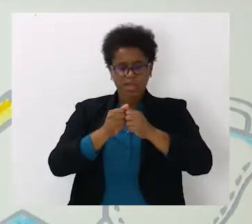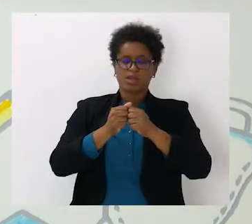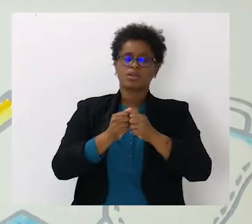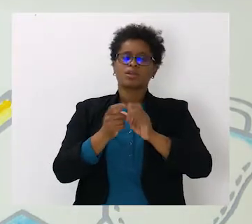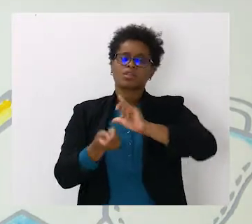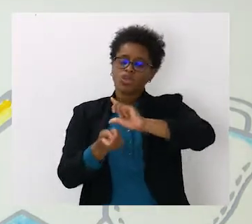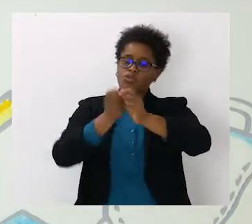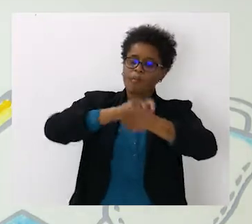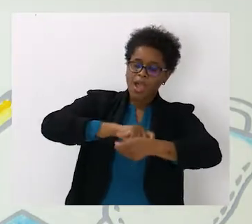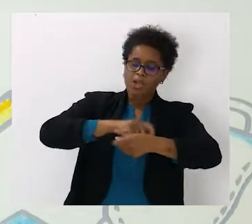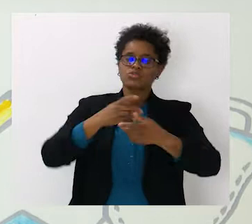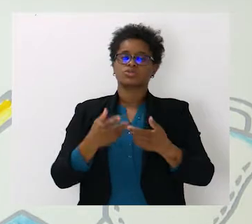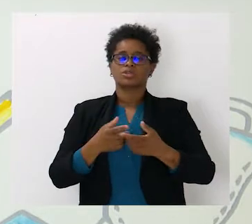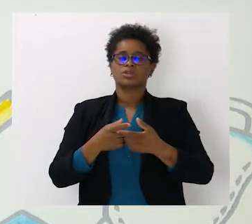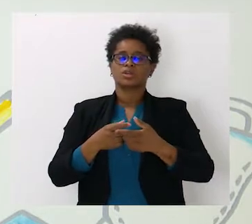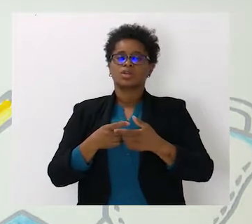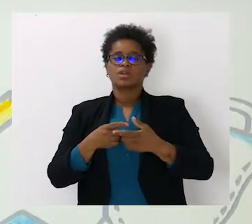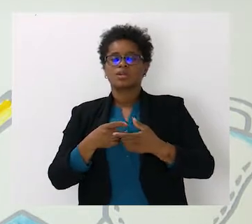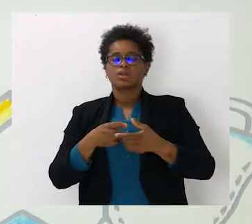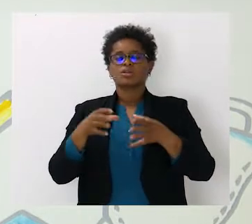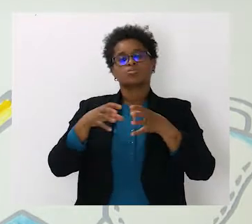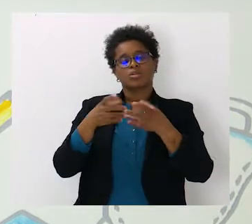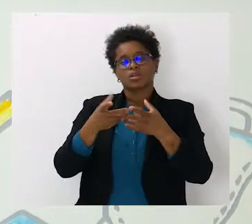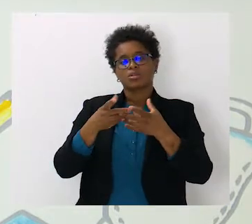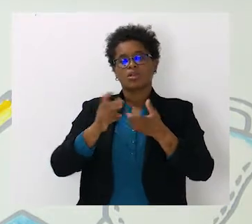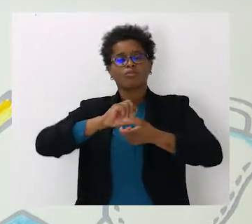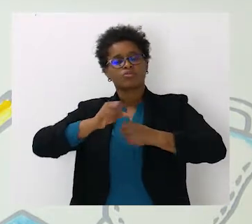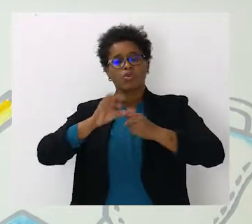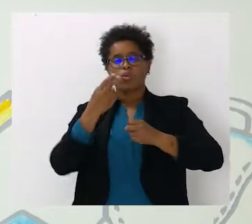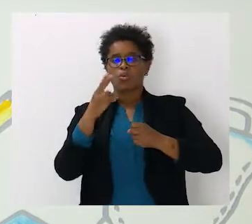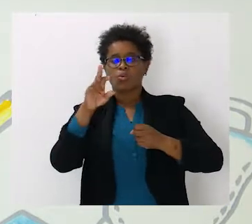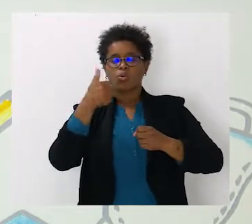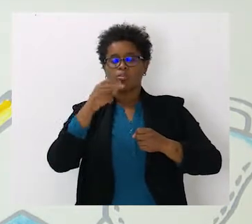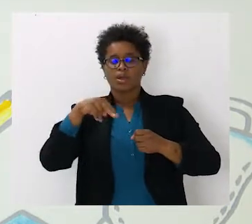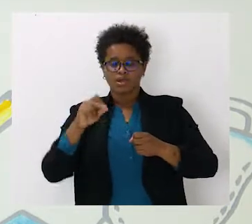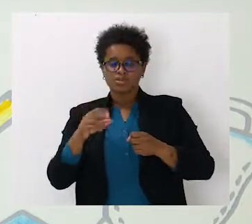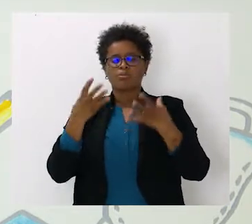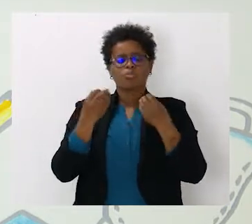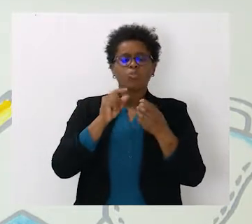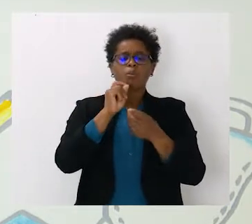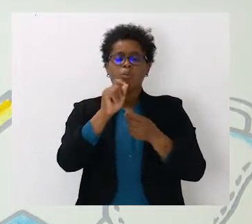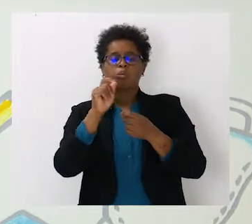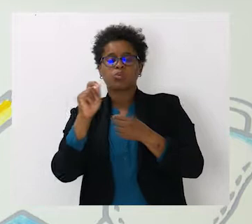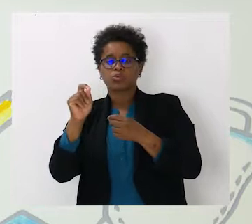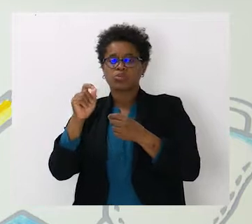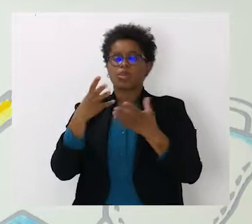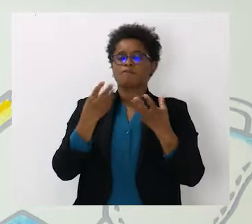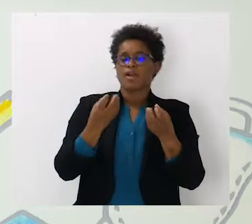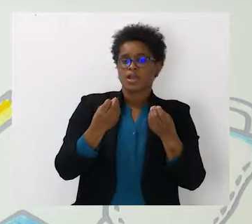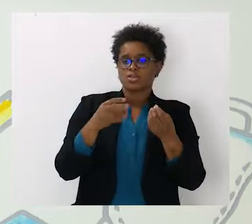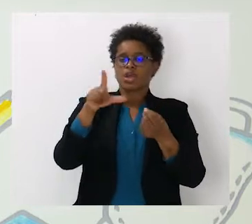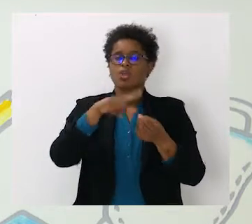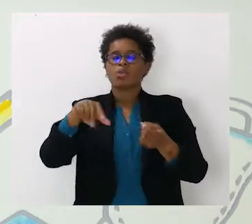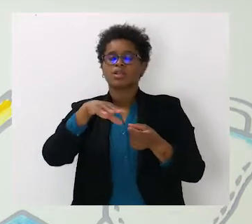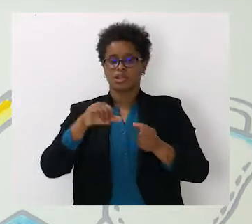desenvolveram, transformaram-se em aglomerações urbanas, em vários pontos,